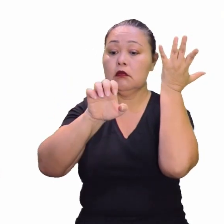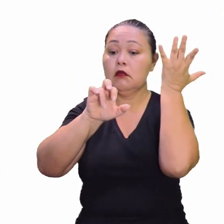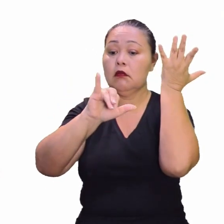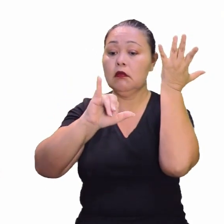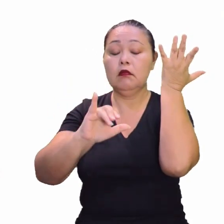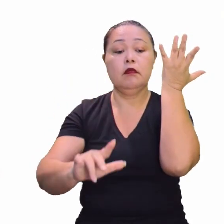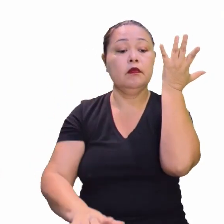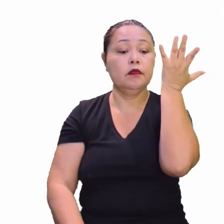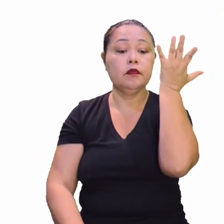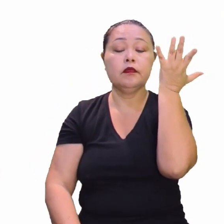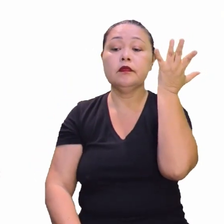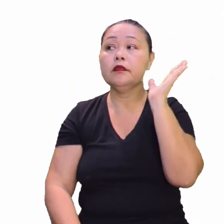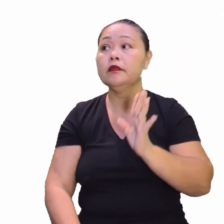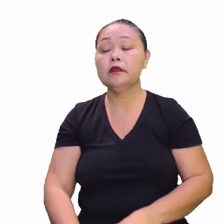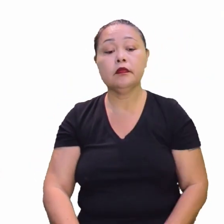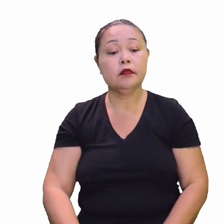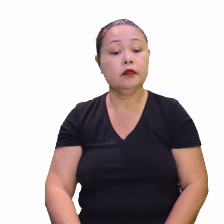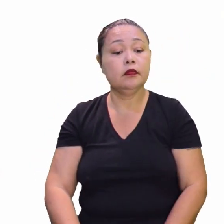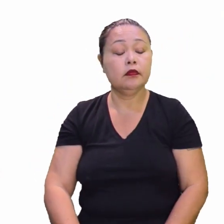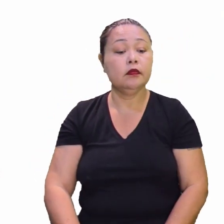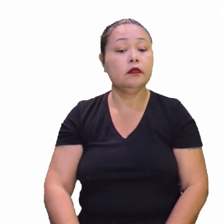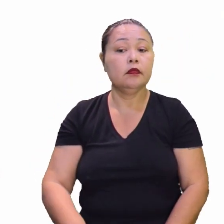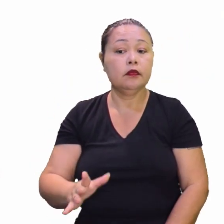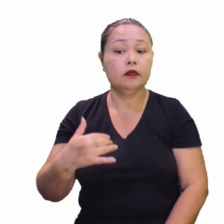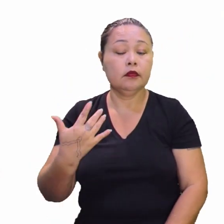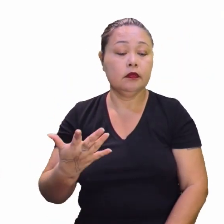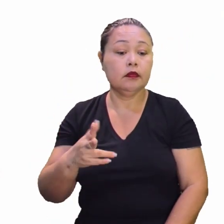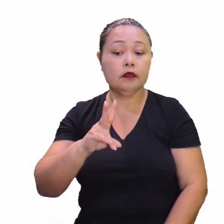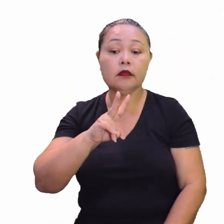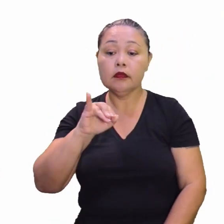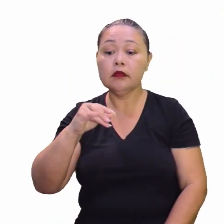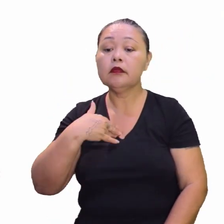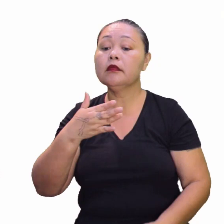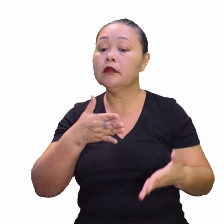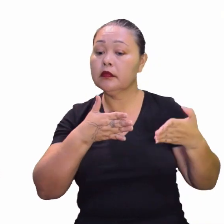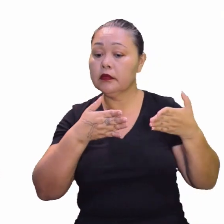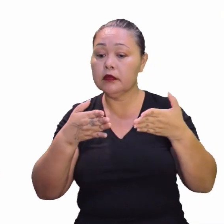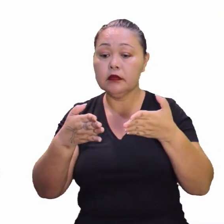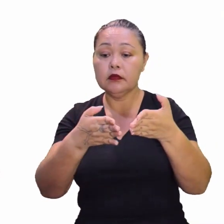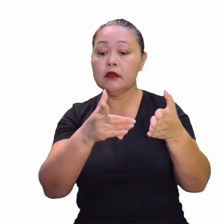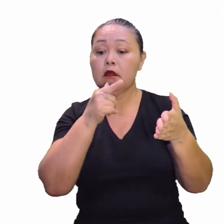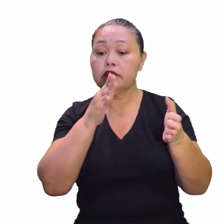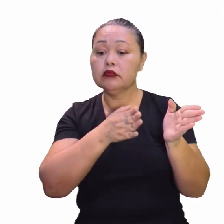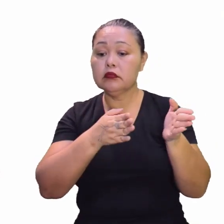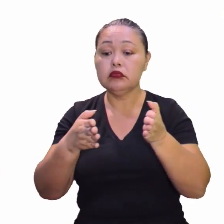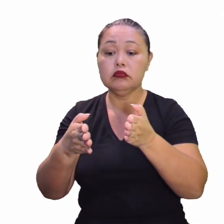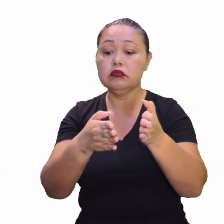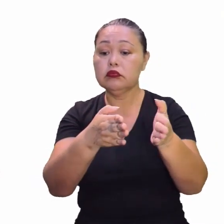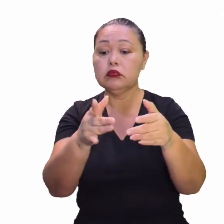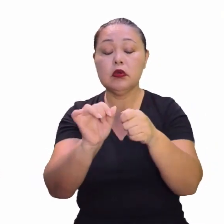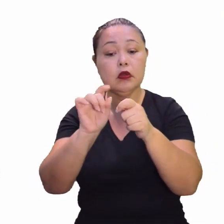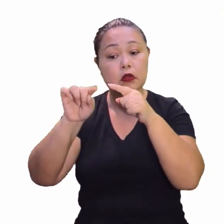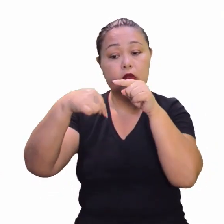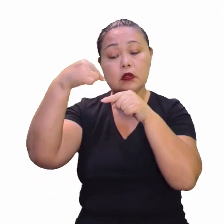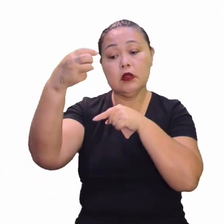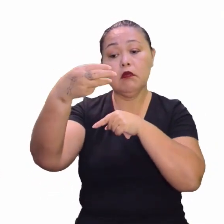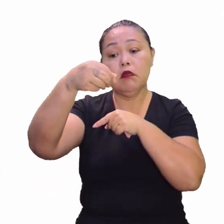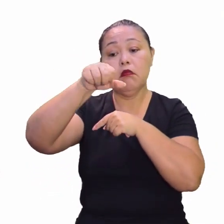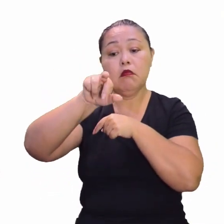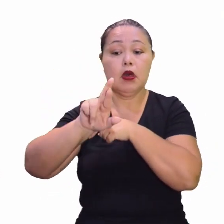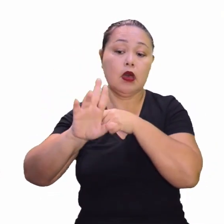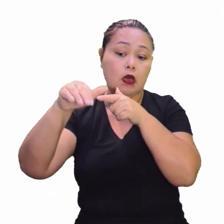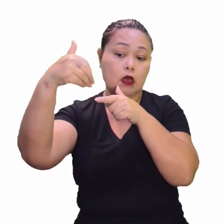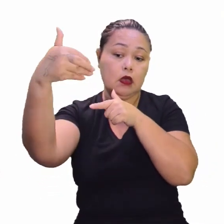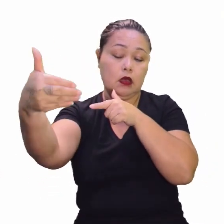de lei. Com certeza. É isso? E então vai pelo rio. Depois do rio, vai para o